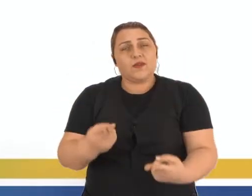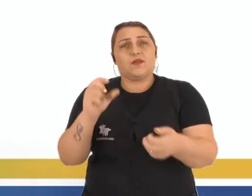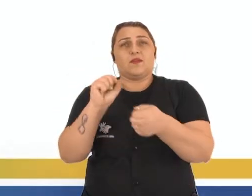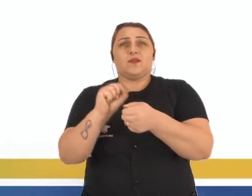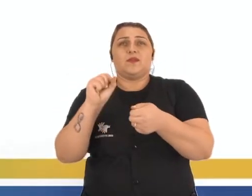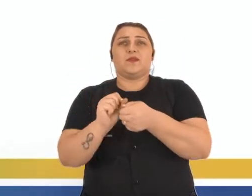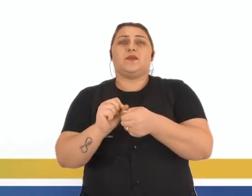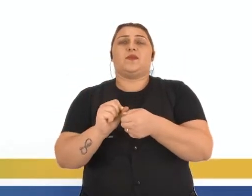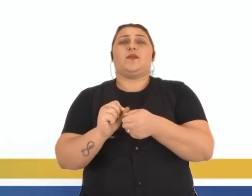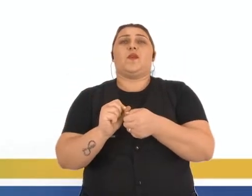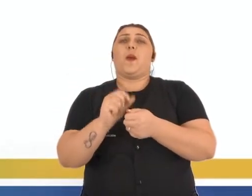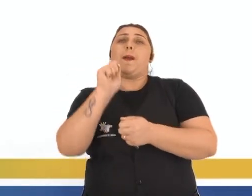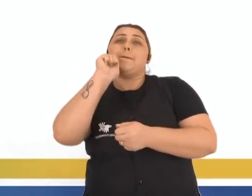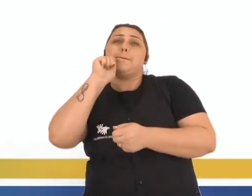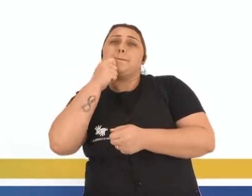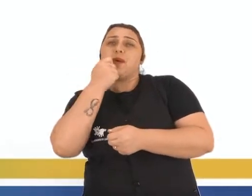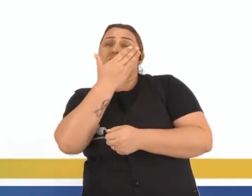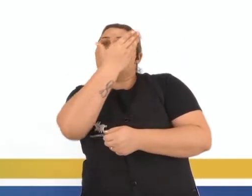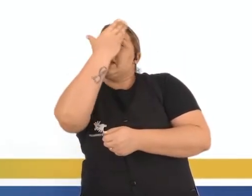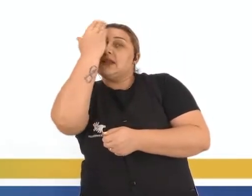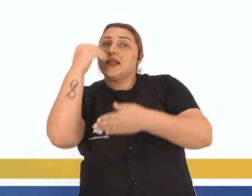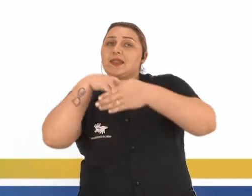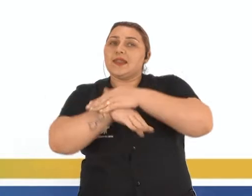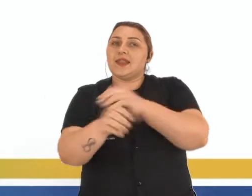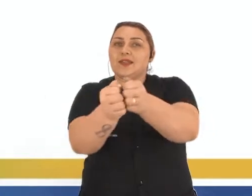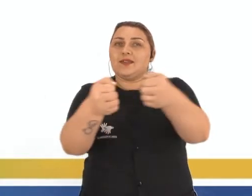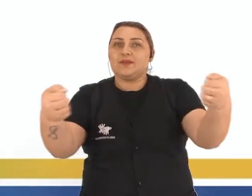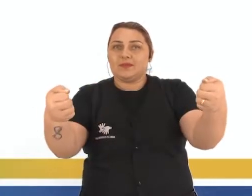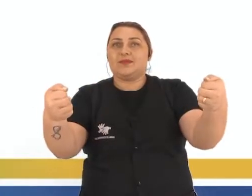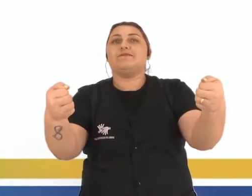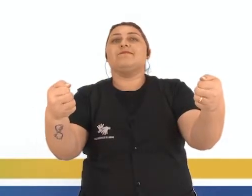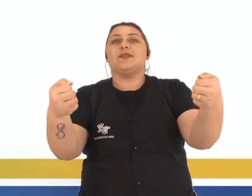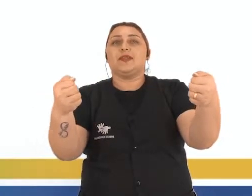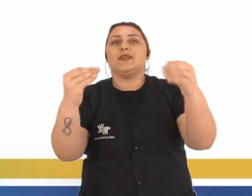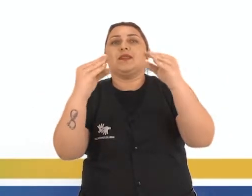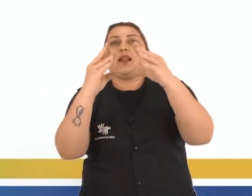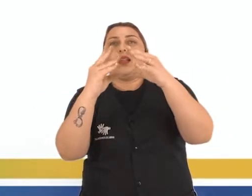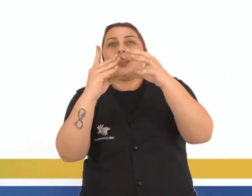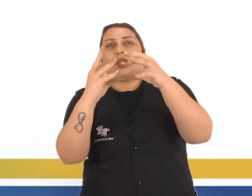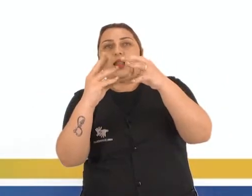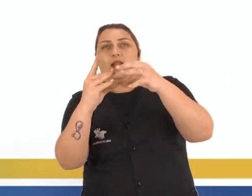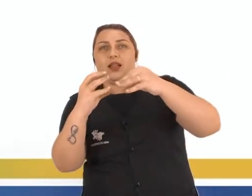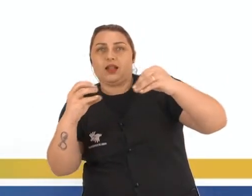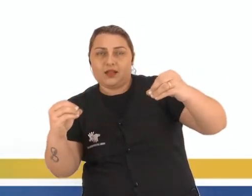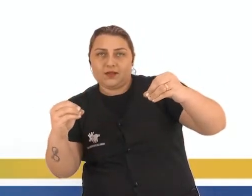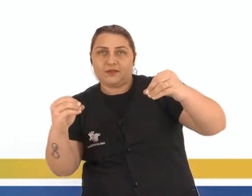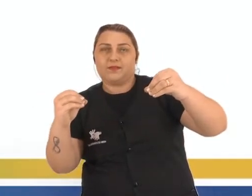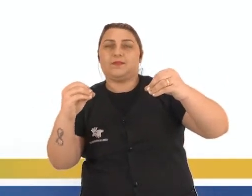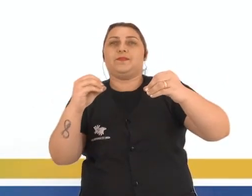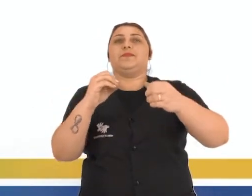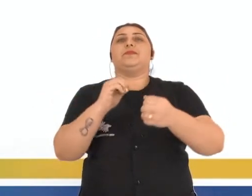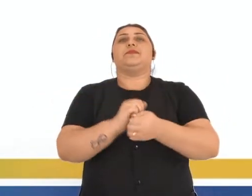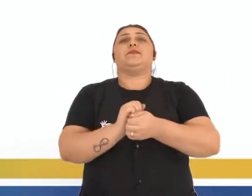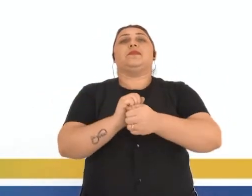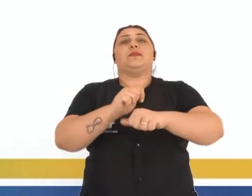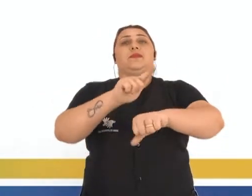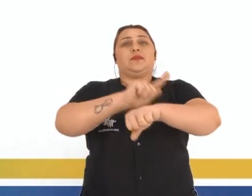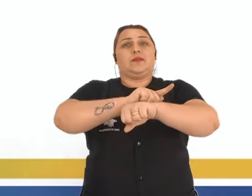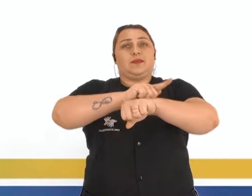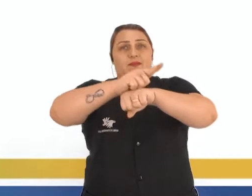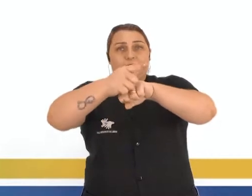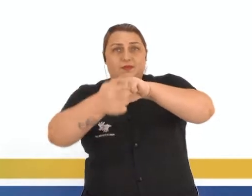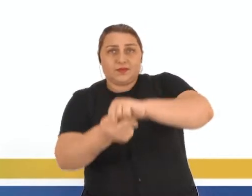o seu pãozinho quando você esquece no armário. Eles estão decompondo essa matéria orgânica, ou seja,